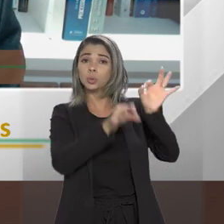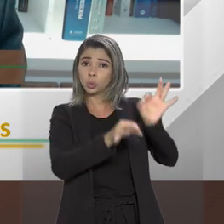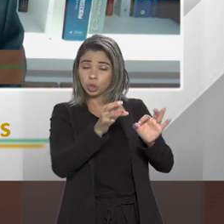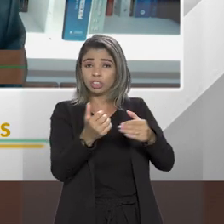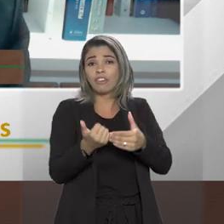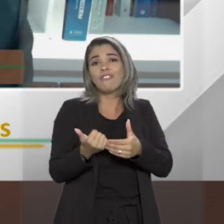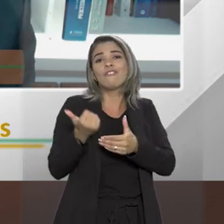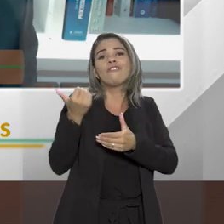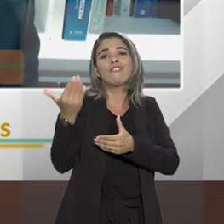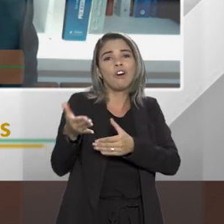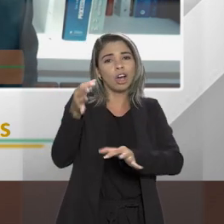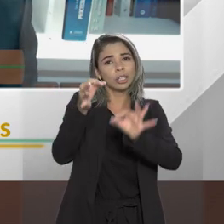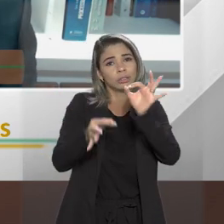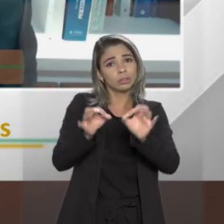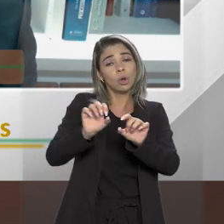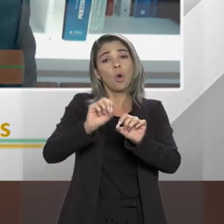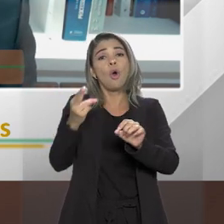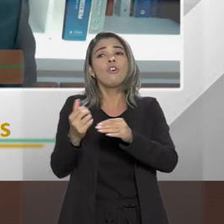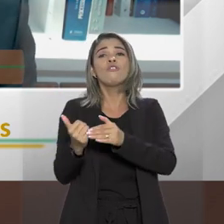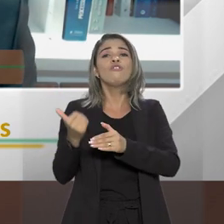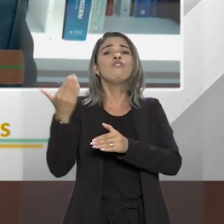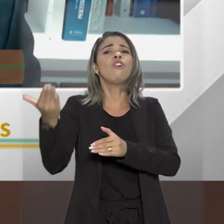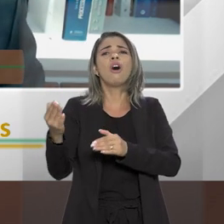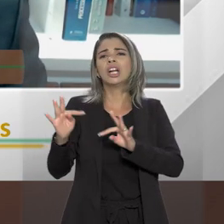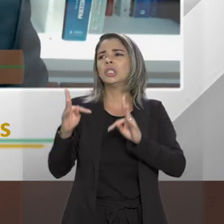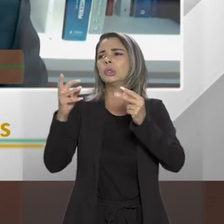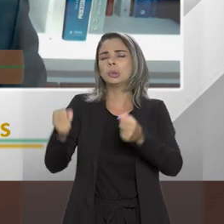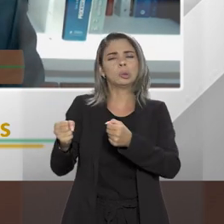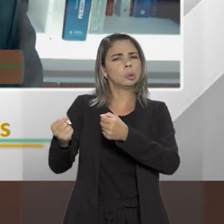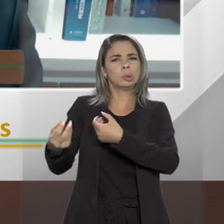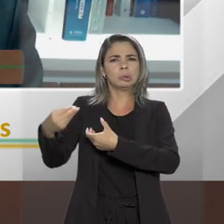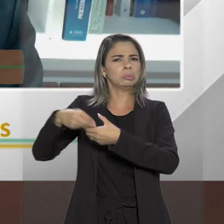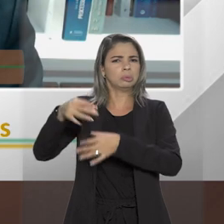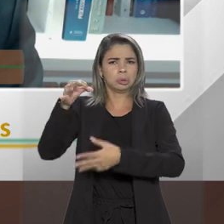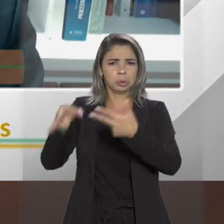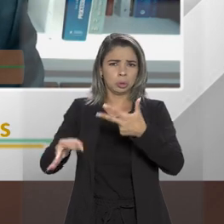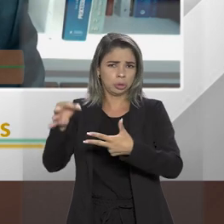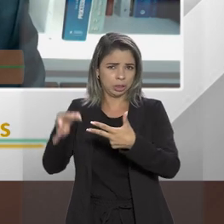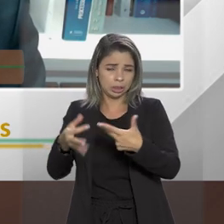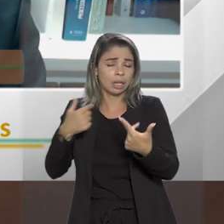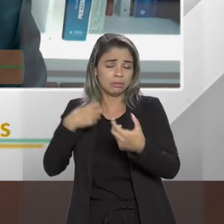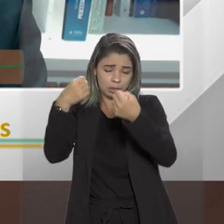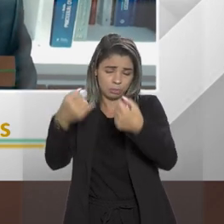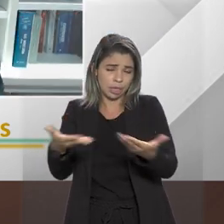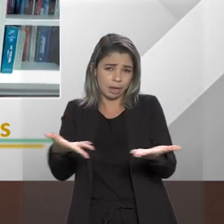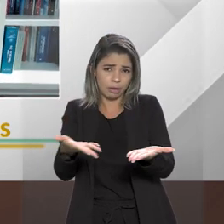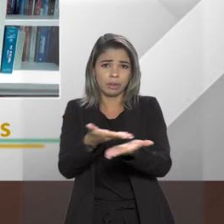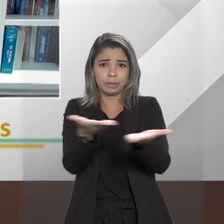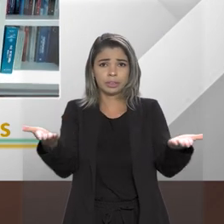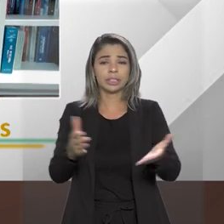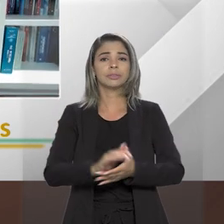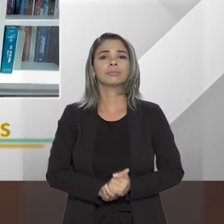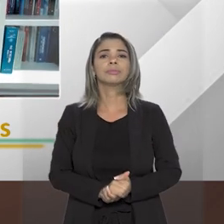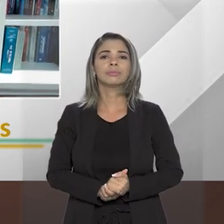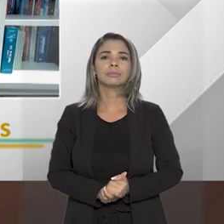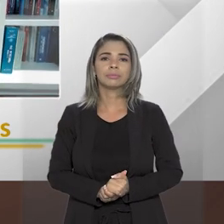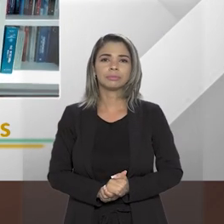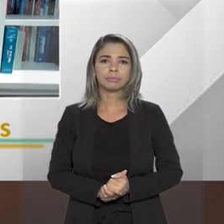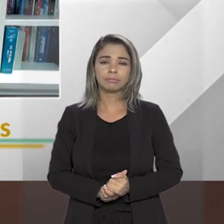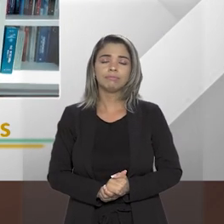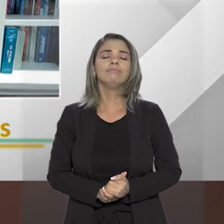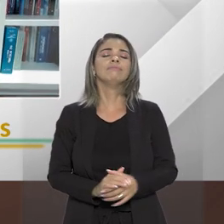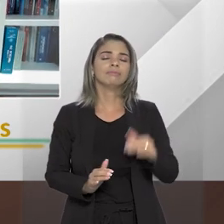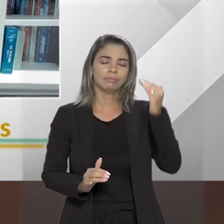do Judiciário, sejam eles até fora do próprio Poder Judiciário, como mencionei há pouco. Bom, mas além disso, a gente tem